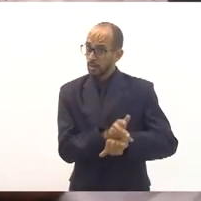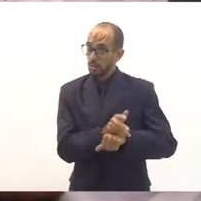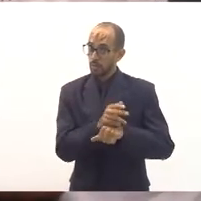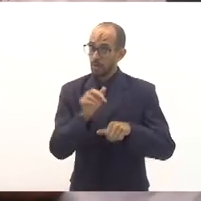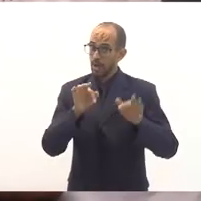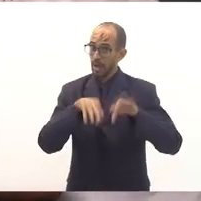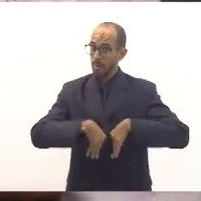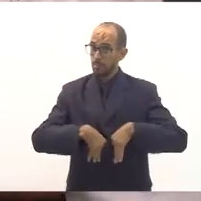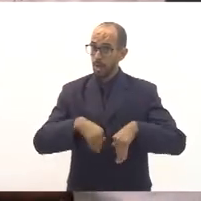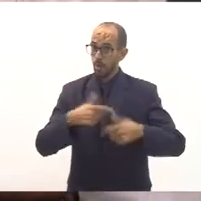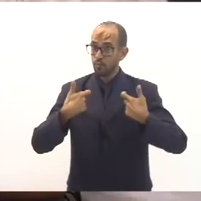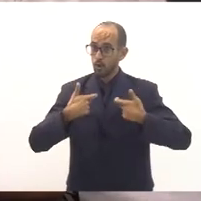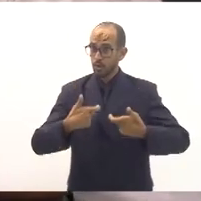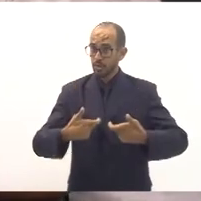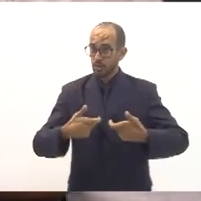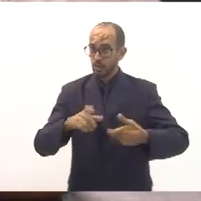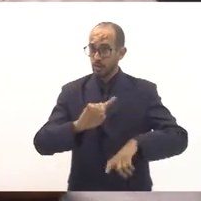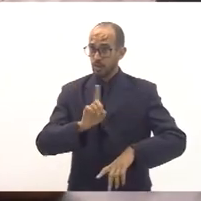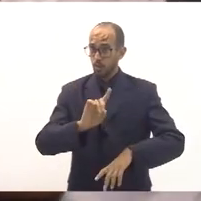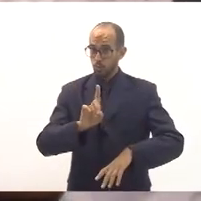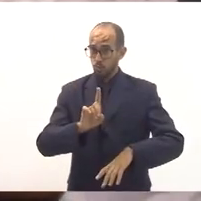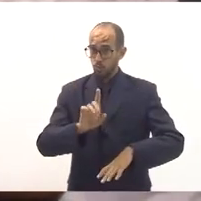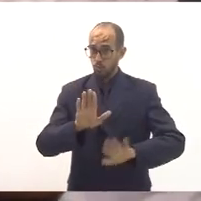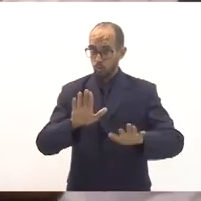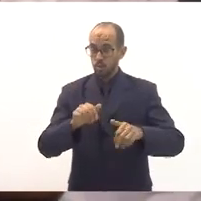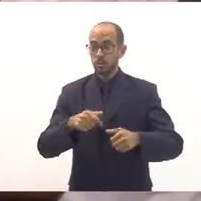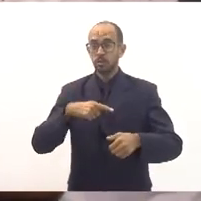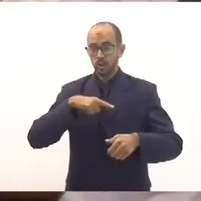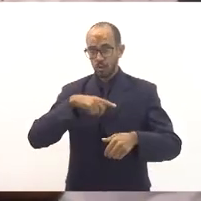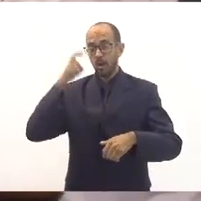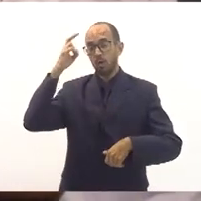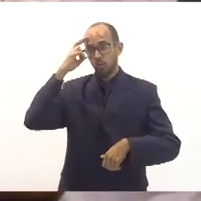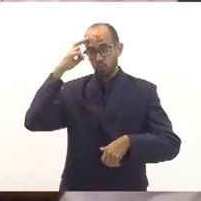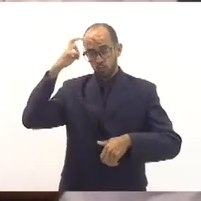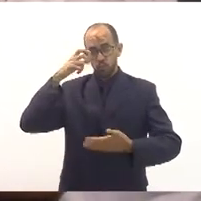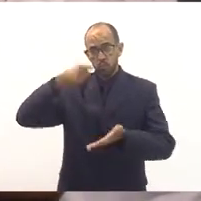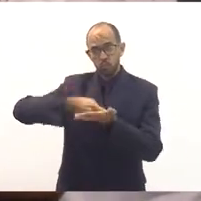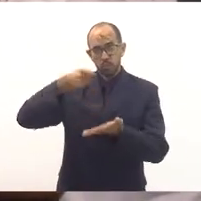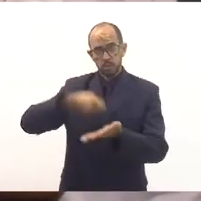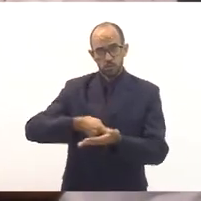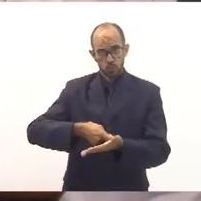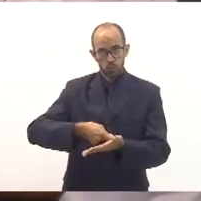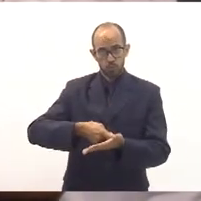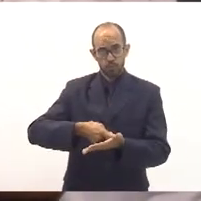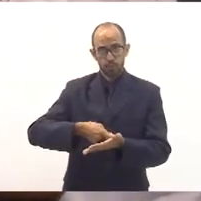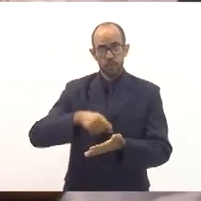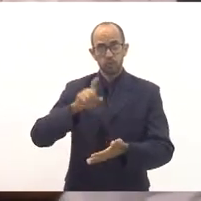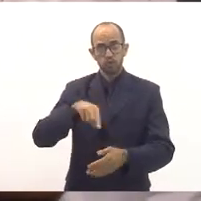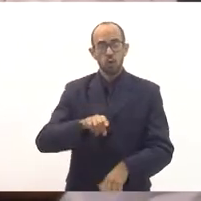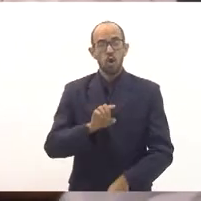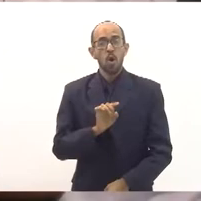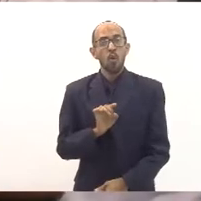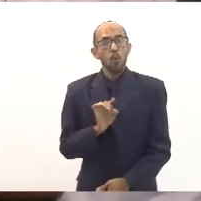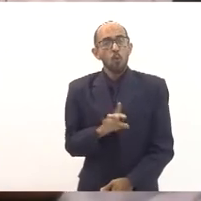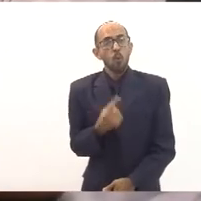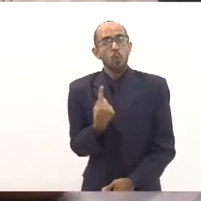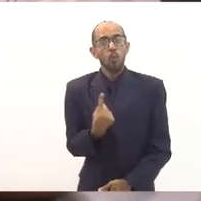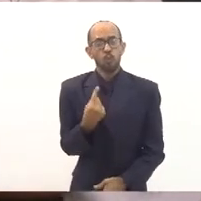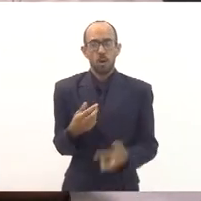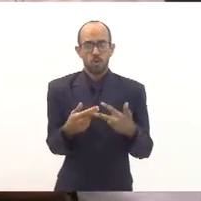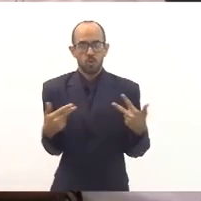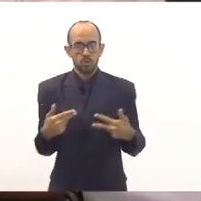violência policial contrário eu disse que tem uma cultura profunda de opressão de militarização que ser apenas um ponto que sim